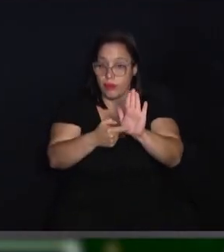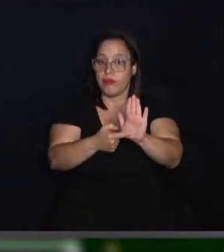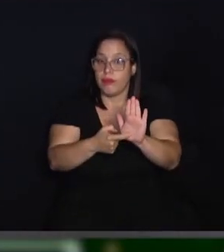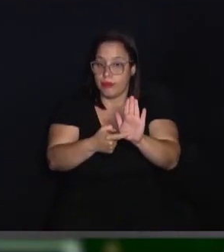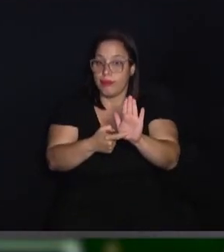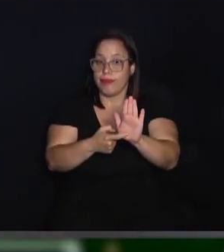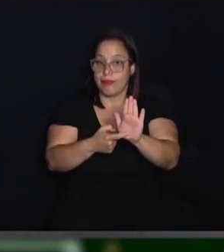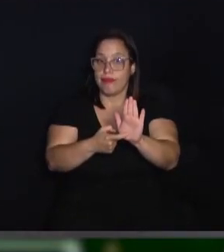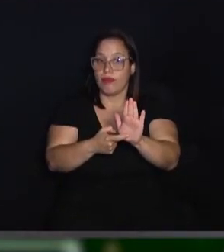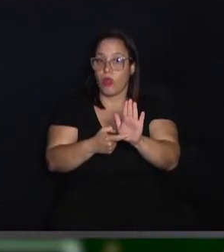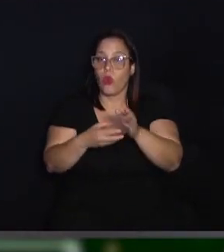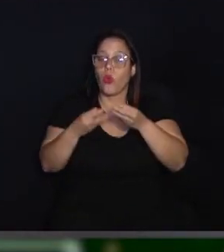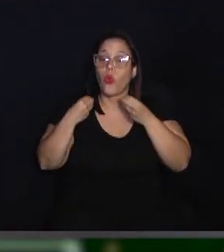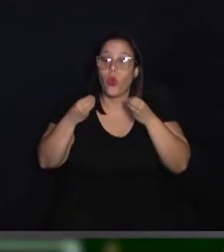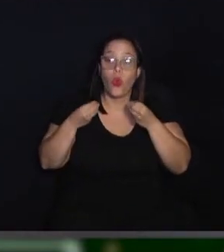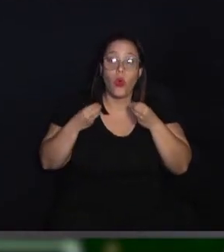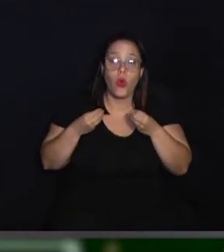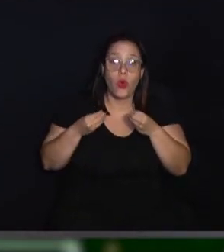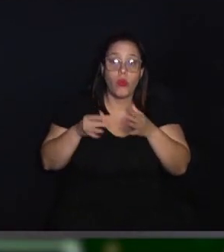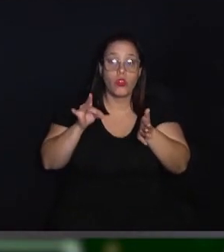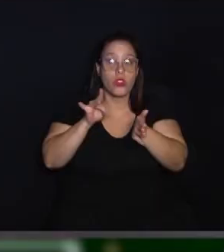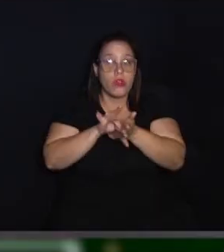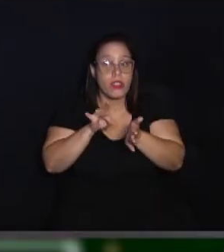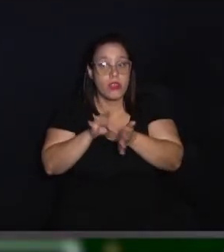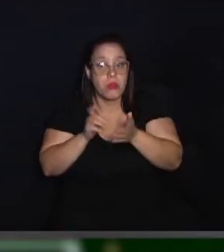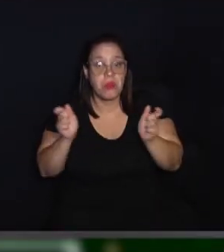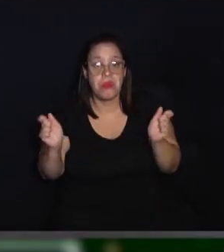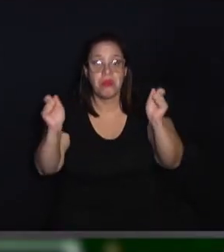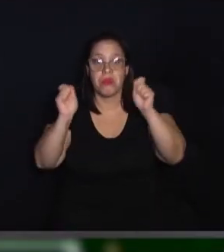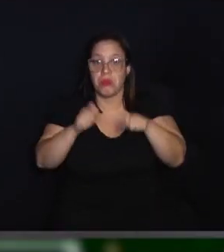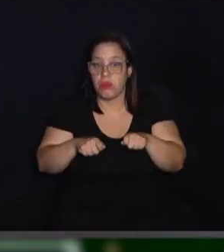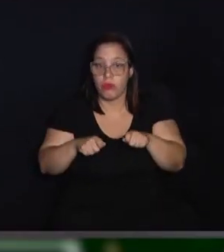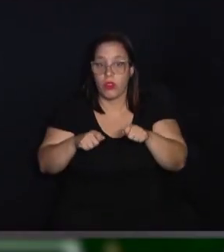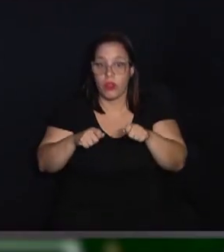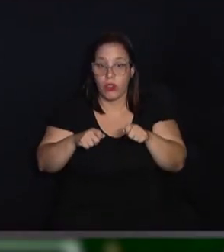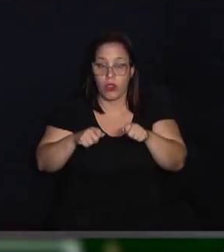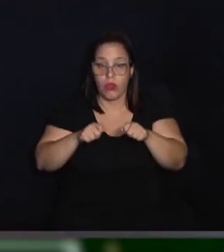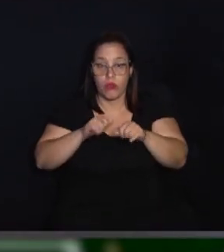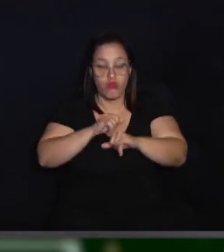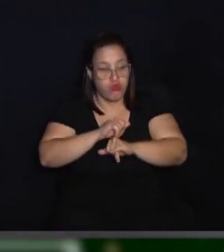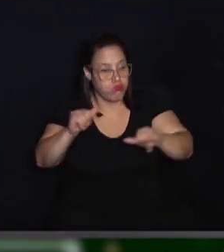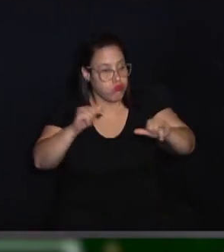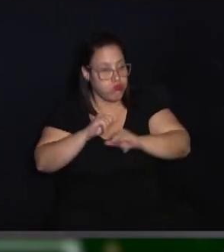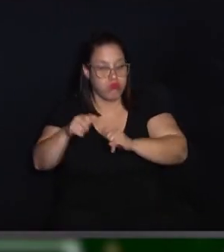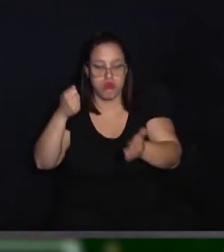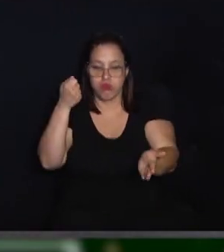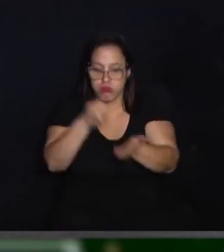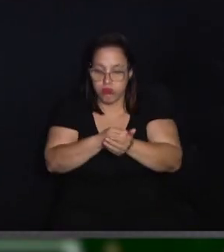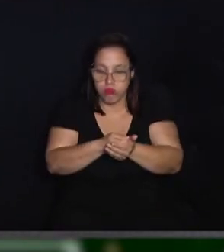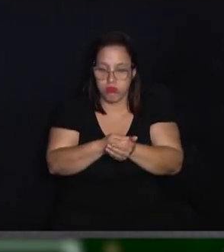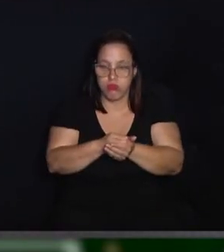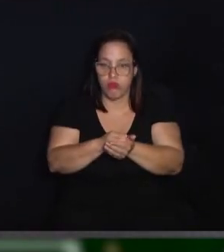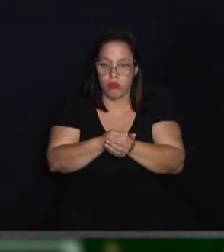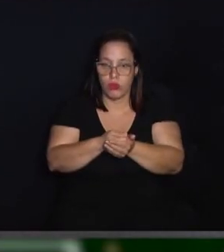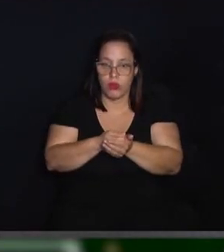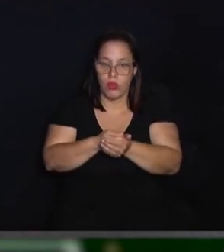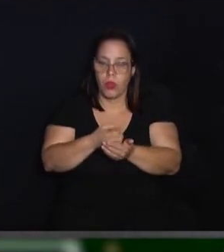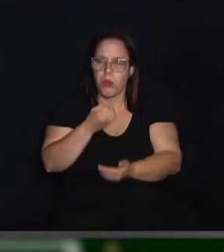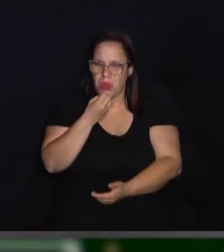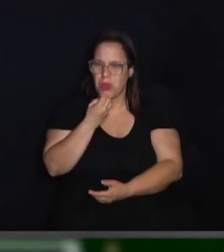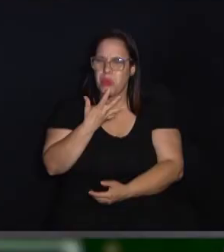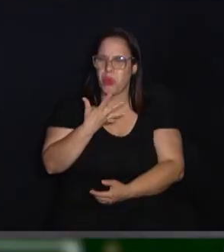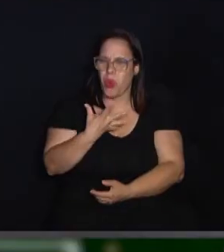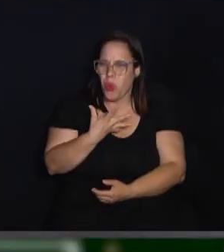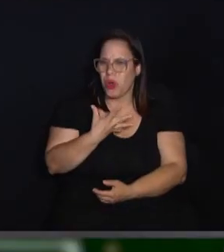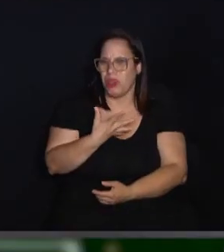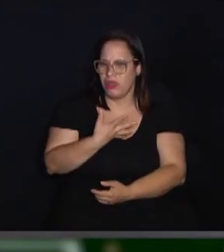de como realmente existe uma possibilidade de divulgar, consolidar e dar uma mensagem muito importante, porque